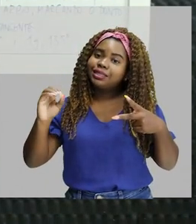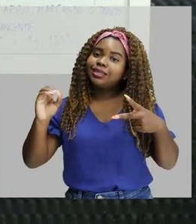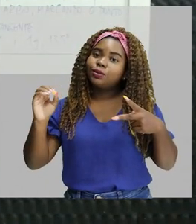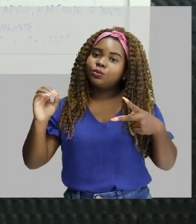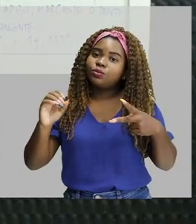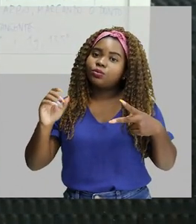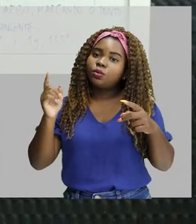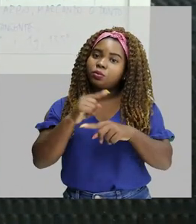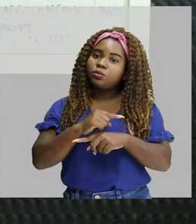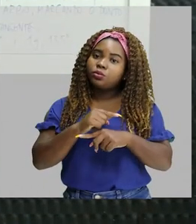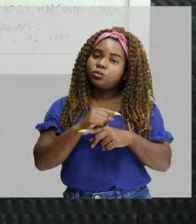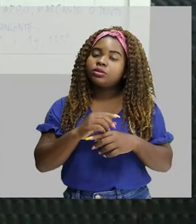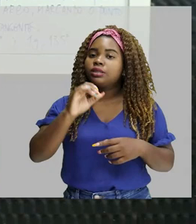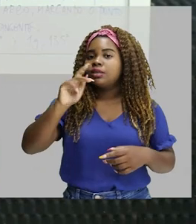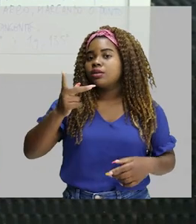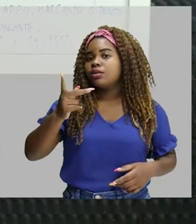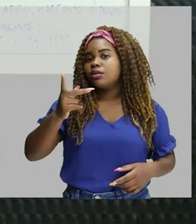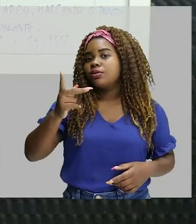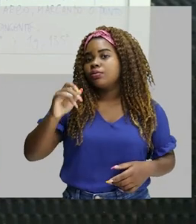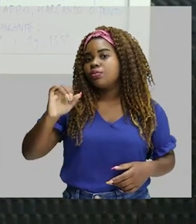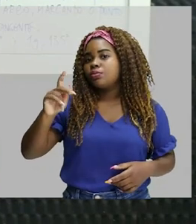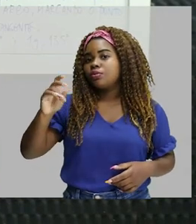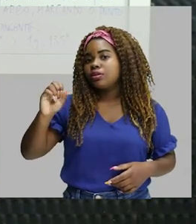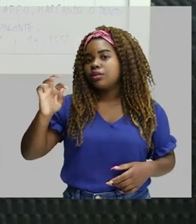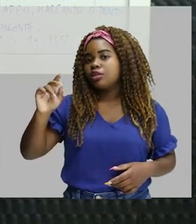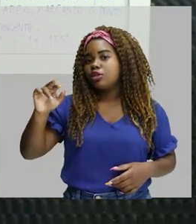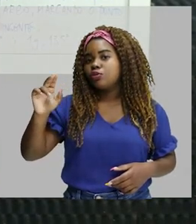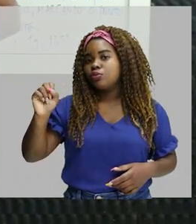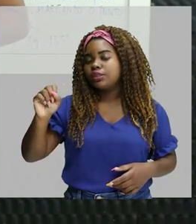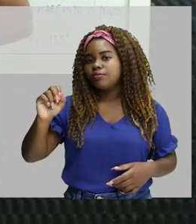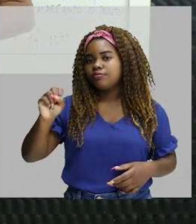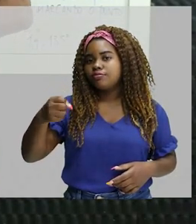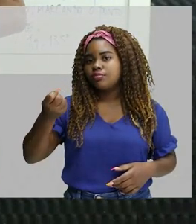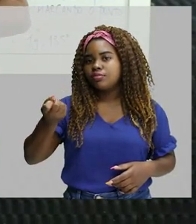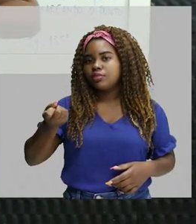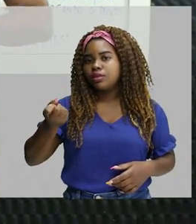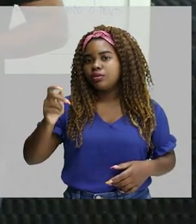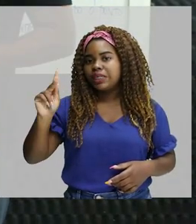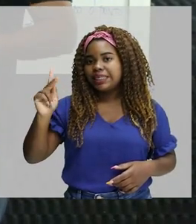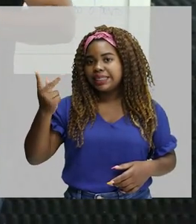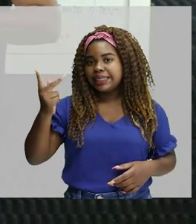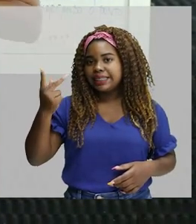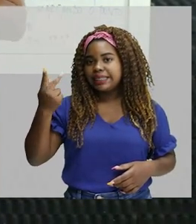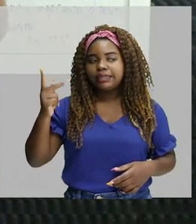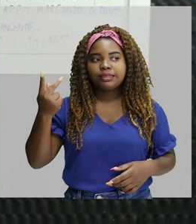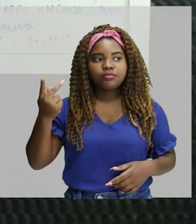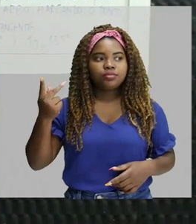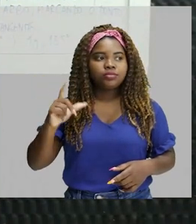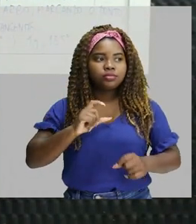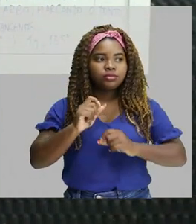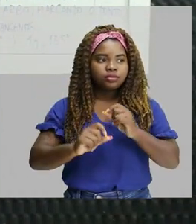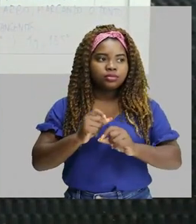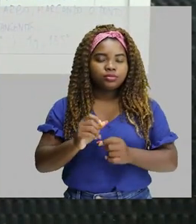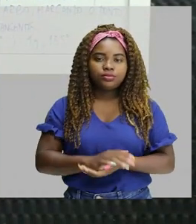hipotenusa turma é o raio do teu ciclo trigonométrico e o ciclo trigonométrico tem raio qu